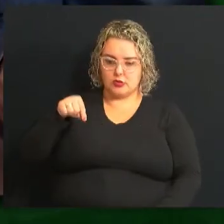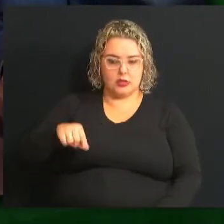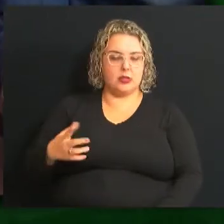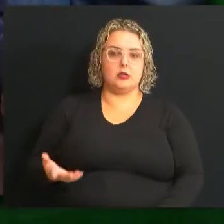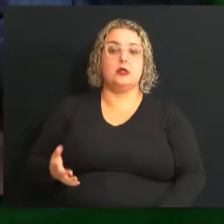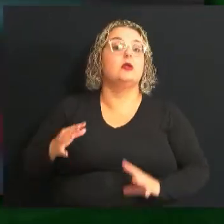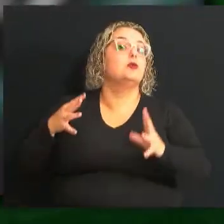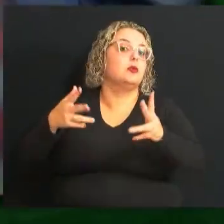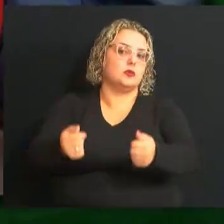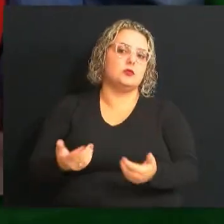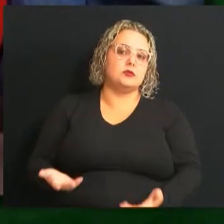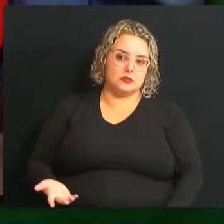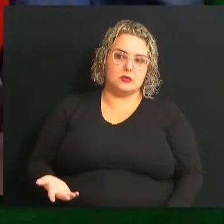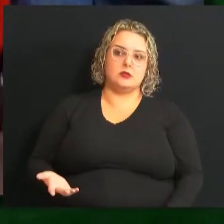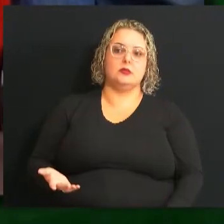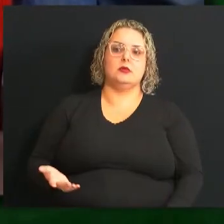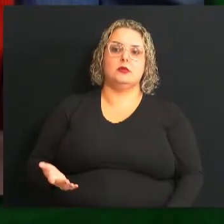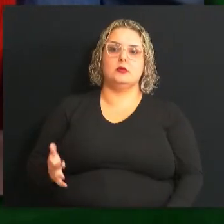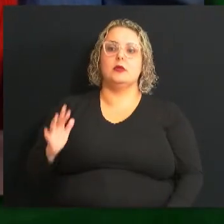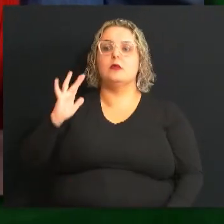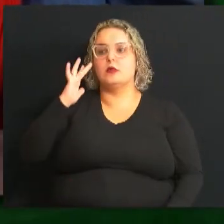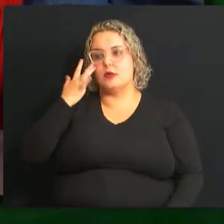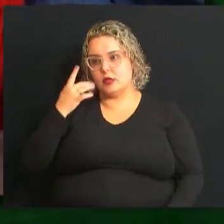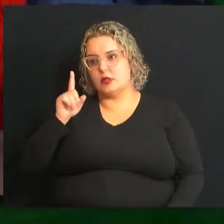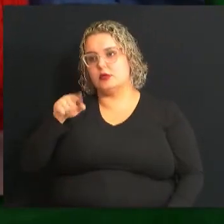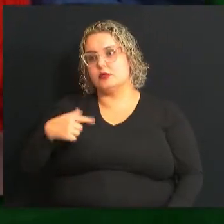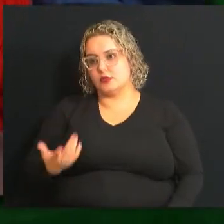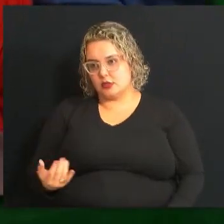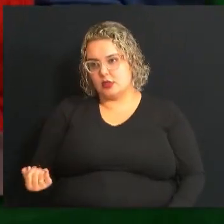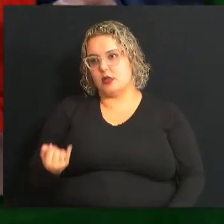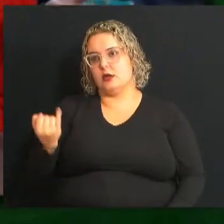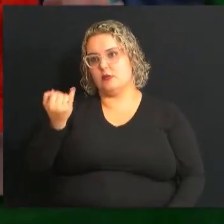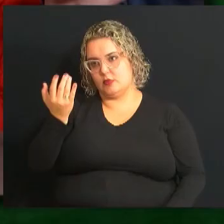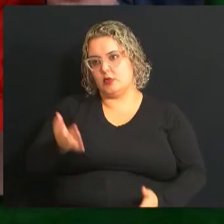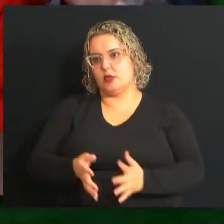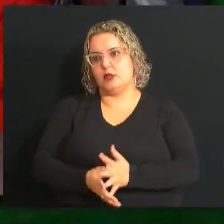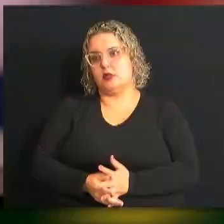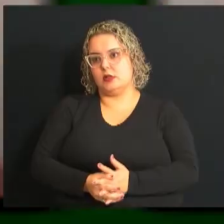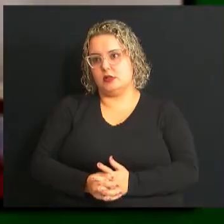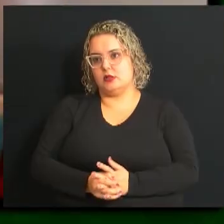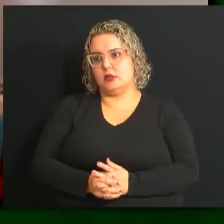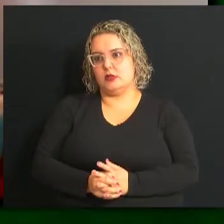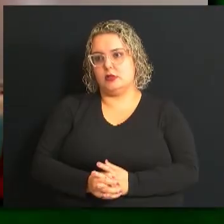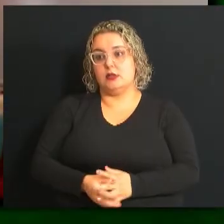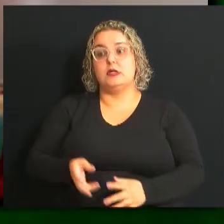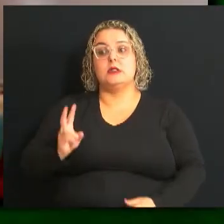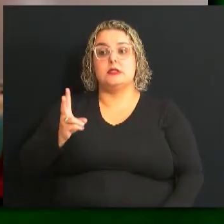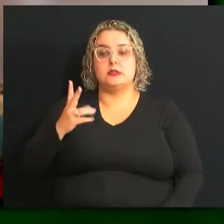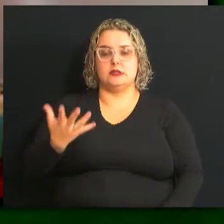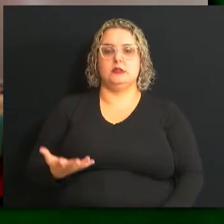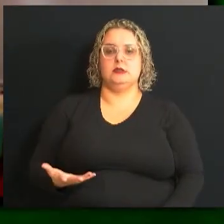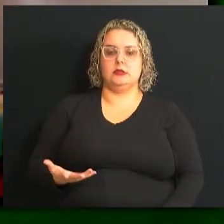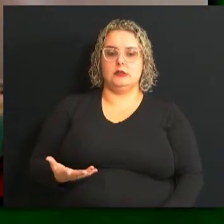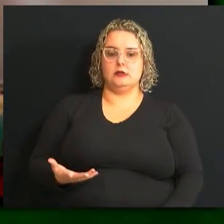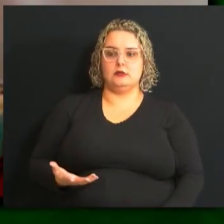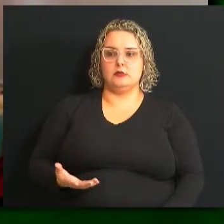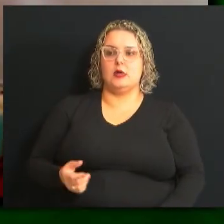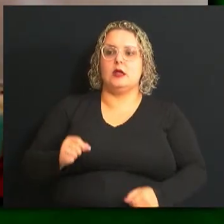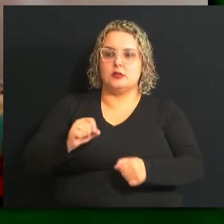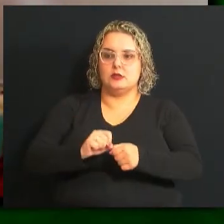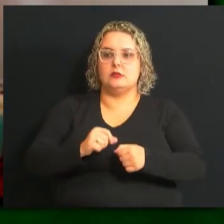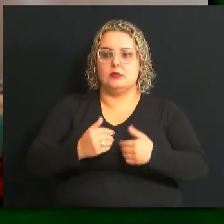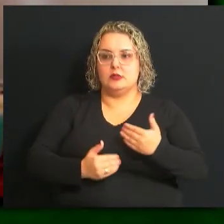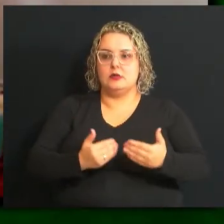Então, acho que isso é uma questão bem importante, né? Vem sempre, então, acaba que a gente vai fazendo